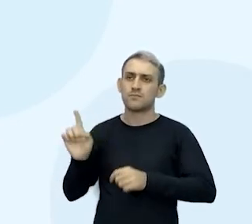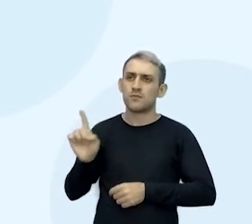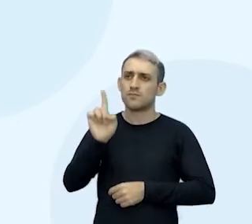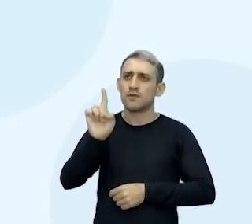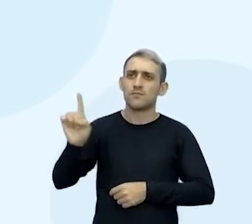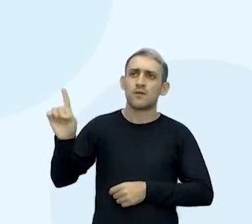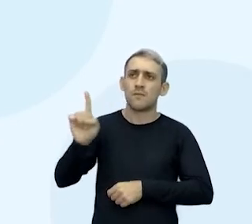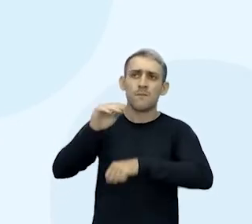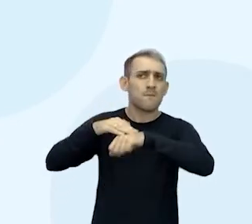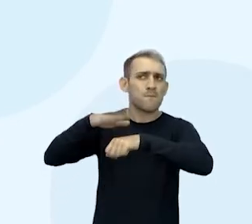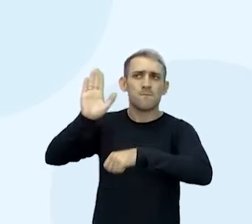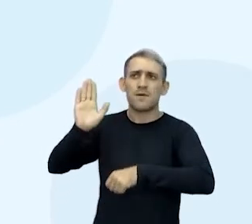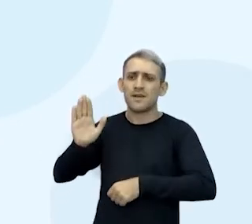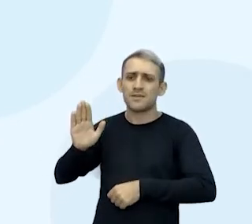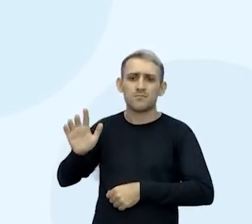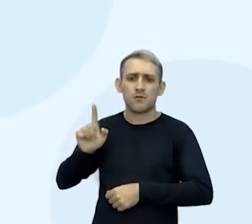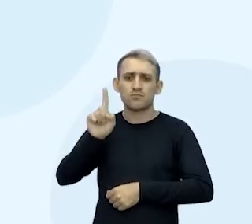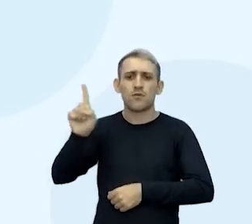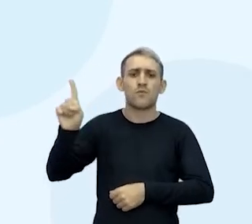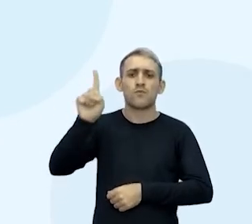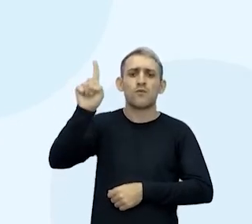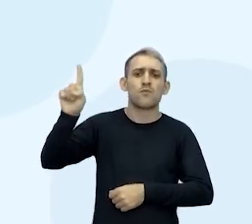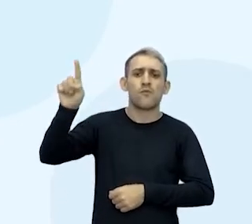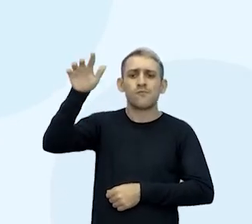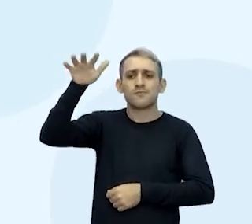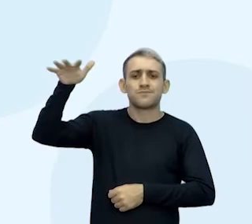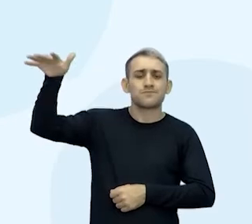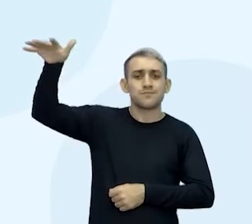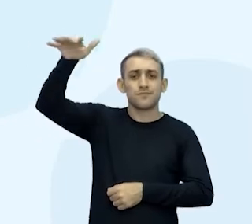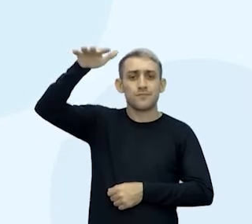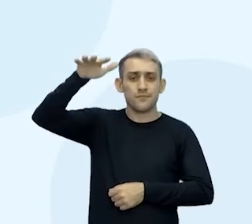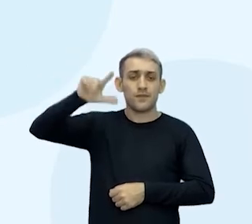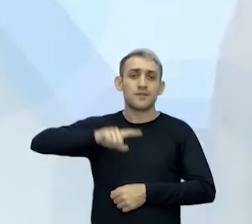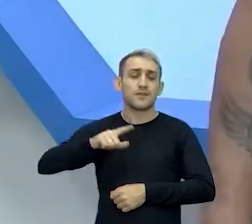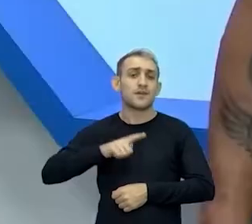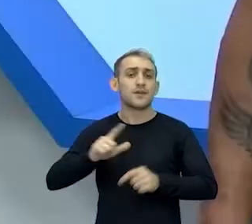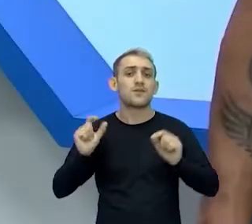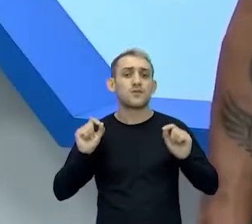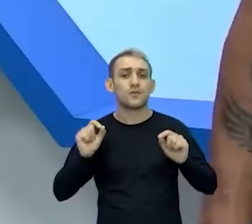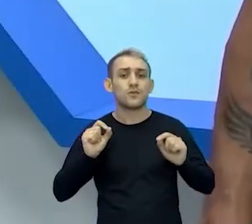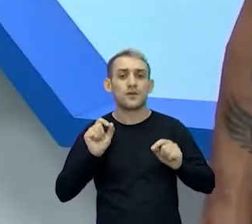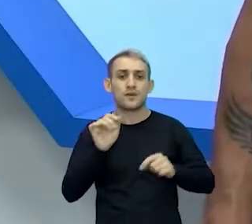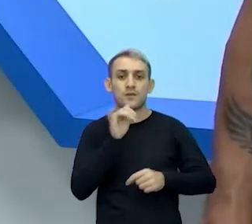está, né? Dentro aqui do globo terrestre,